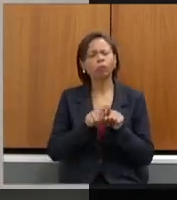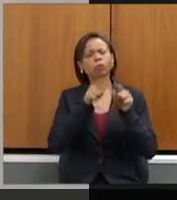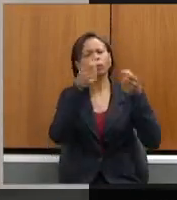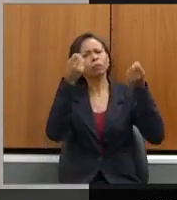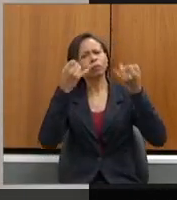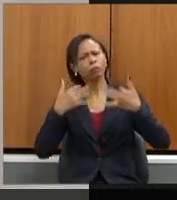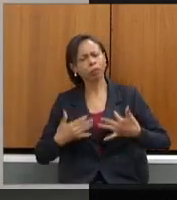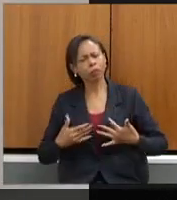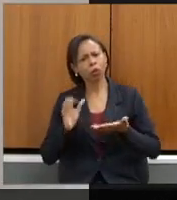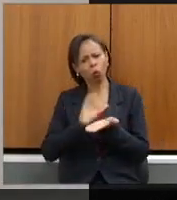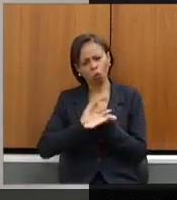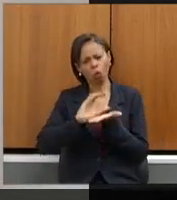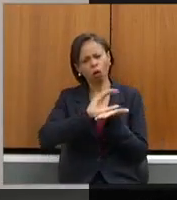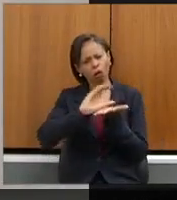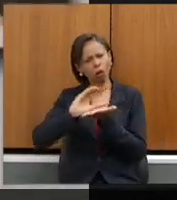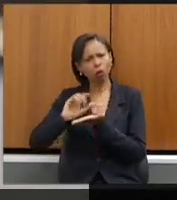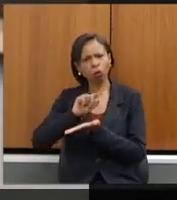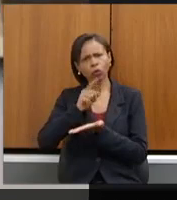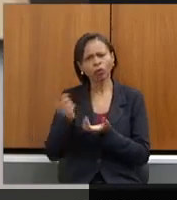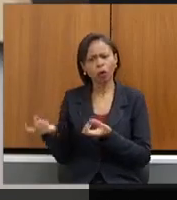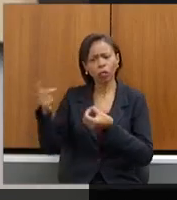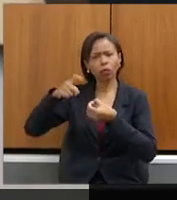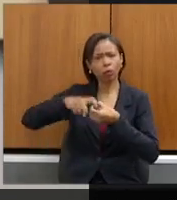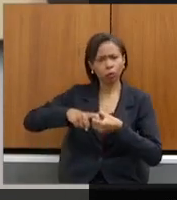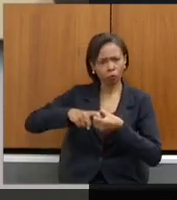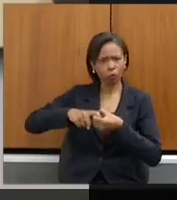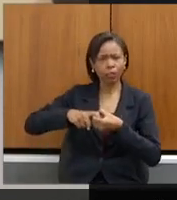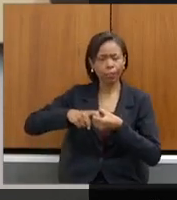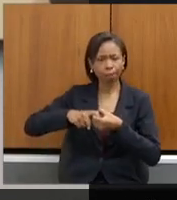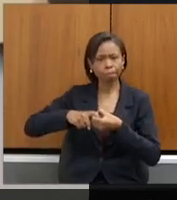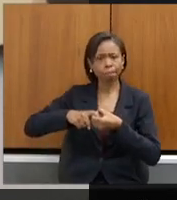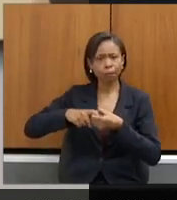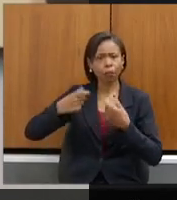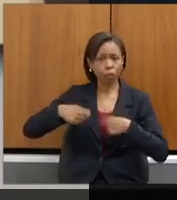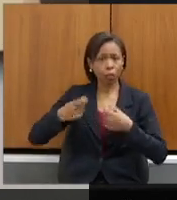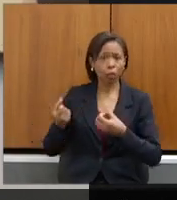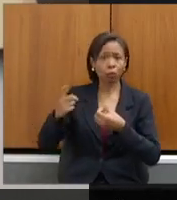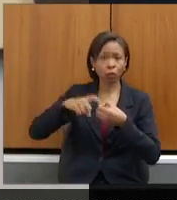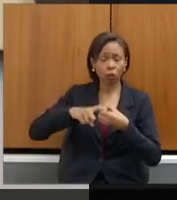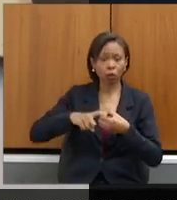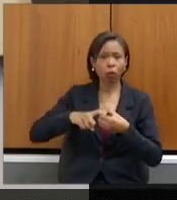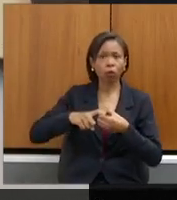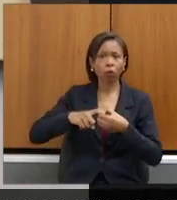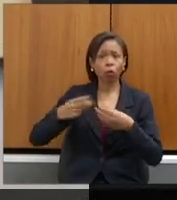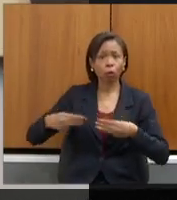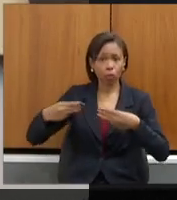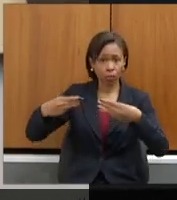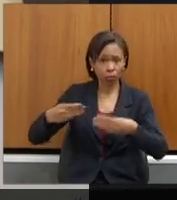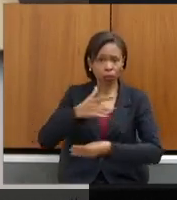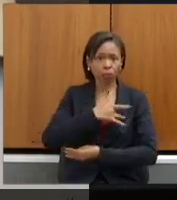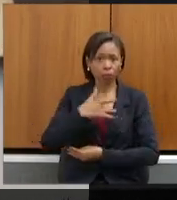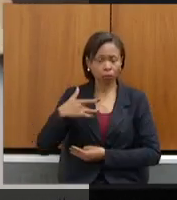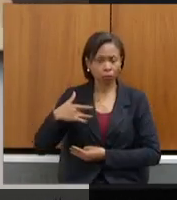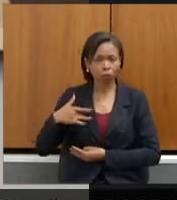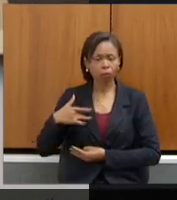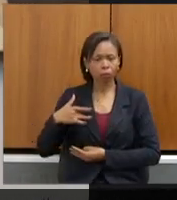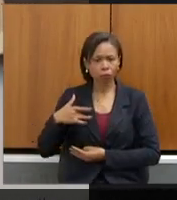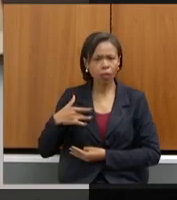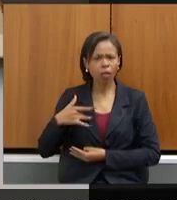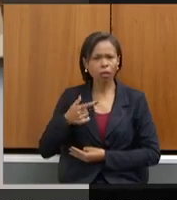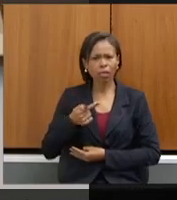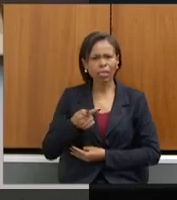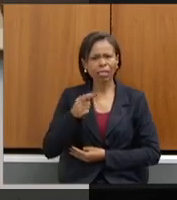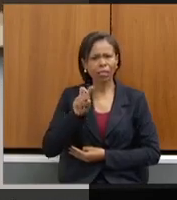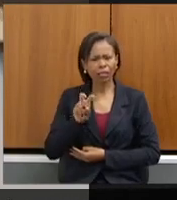aqueles recursos o teve que devolver Oi para o ministério da saúde é que